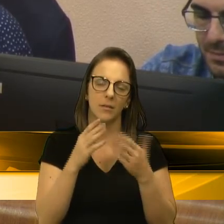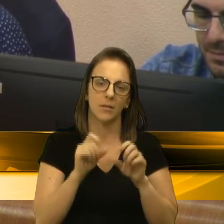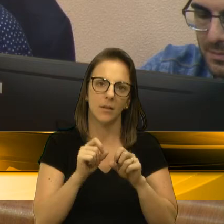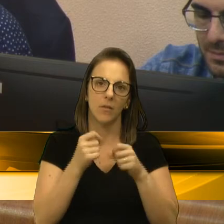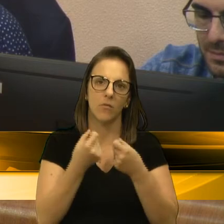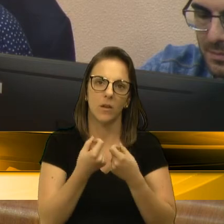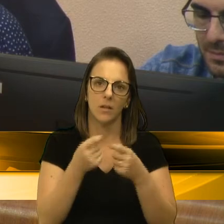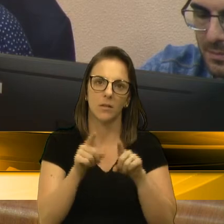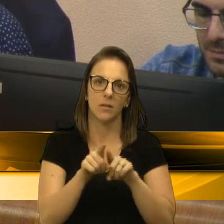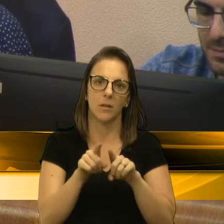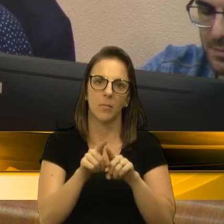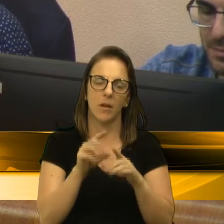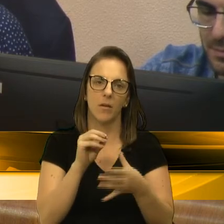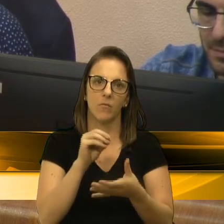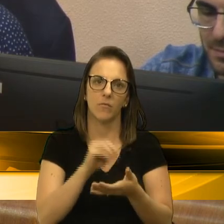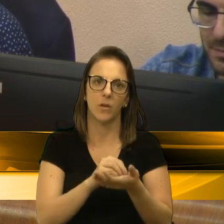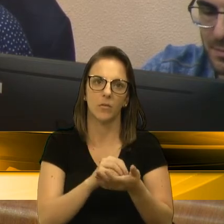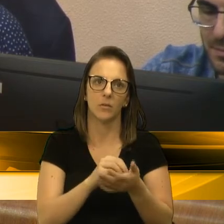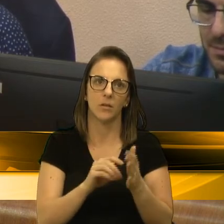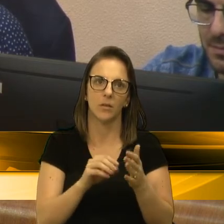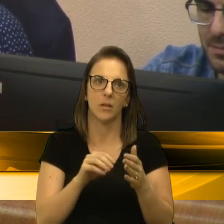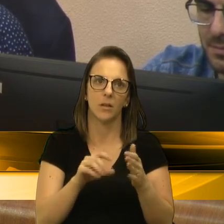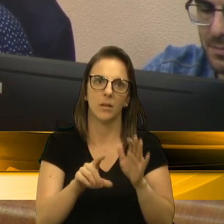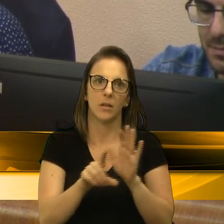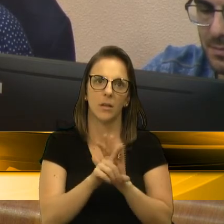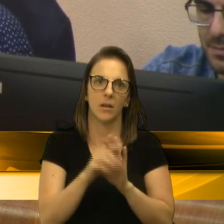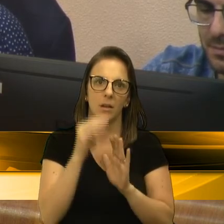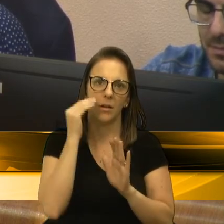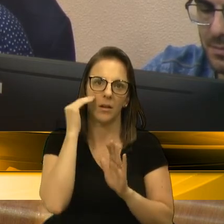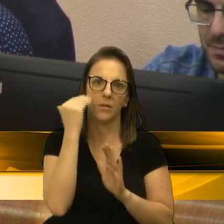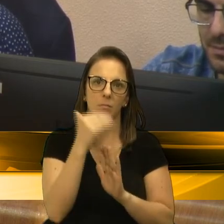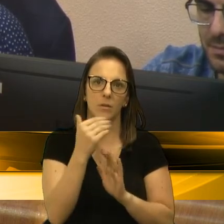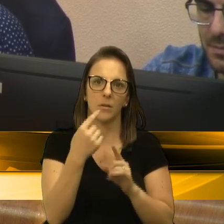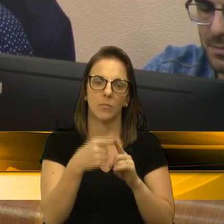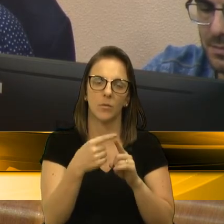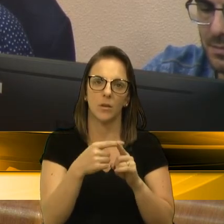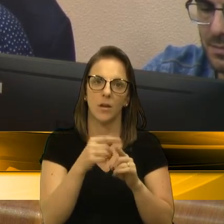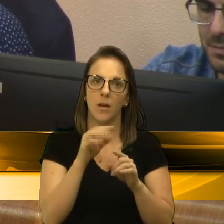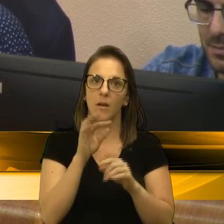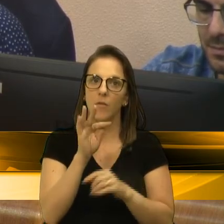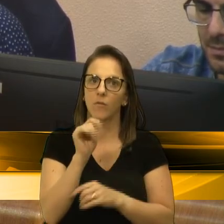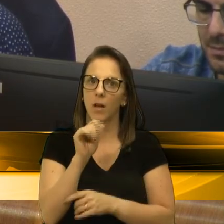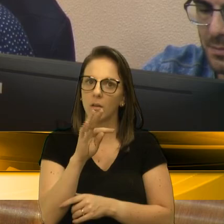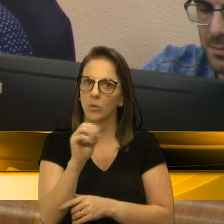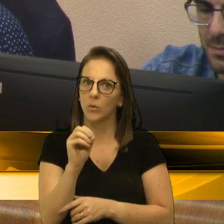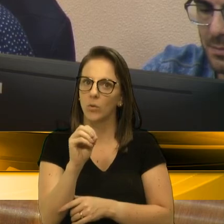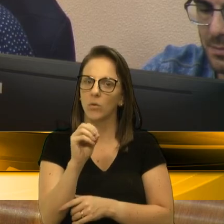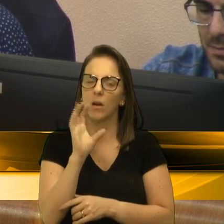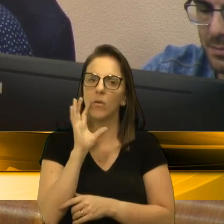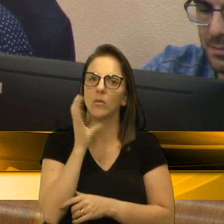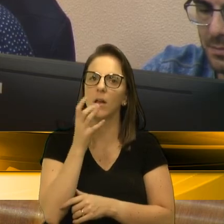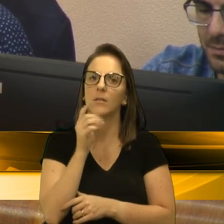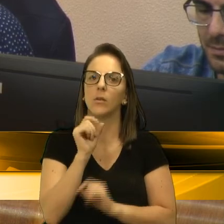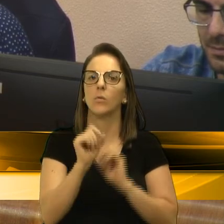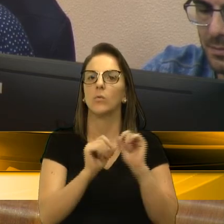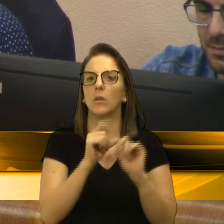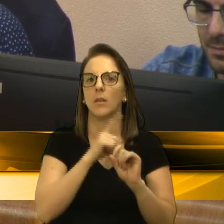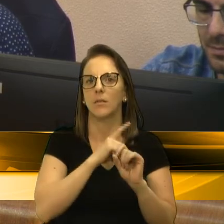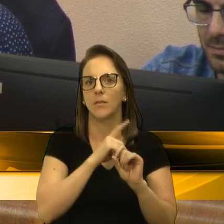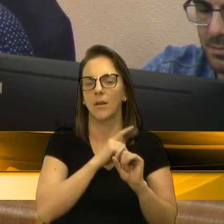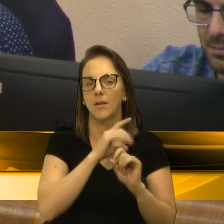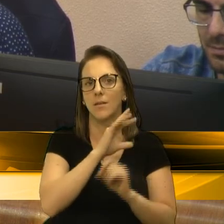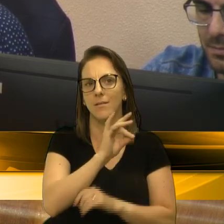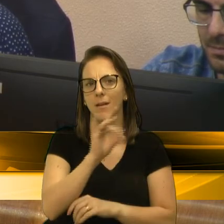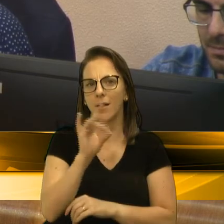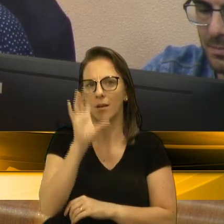argumentos trazidos na defesa dos elementos fáticos e legais, que aduz o relator para a promoção de seu exame de seus elementos de